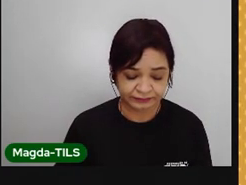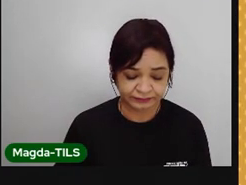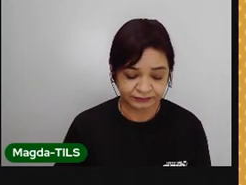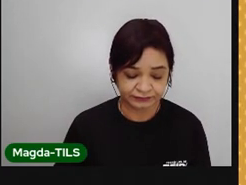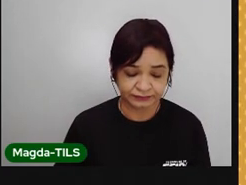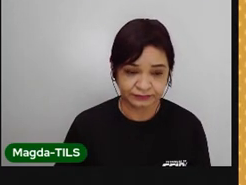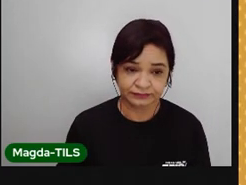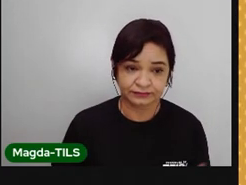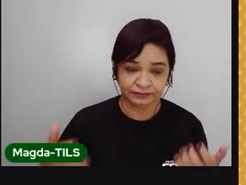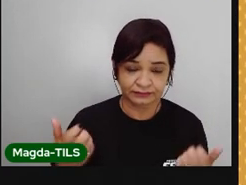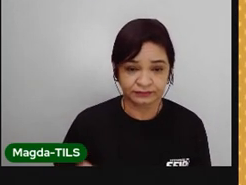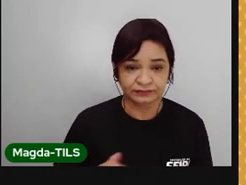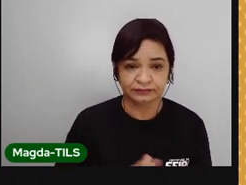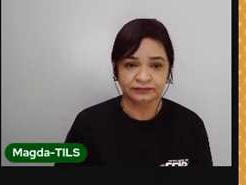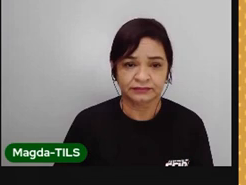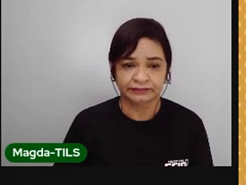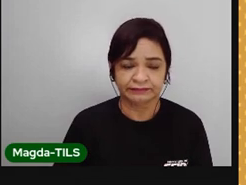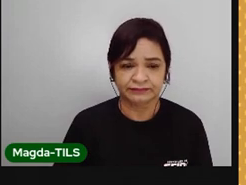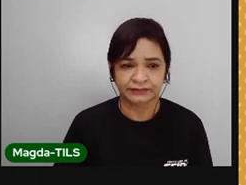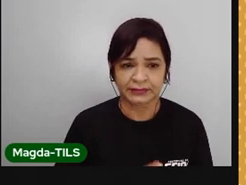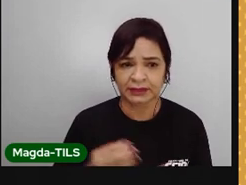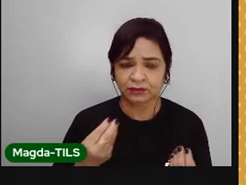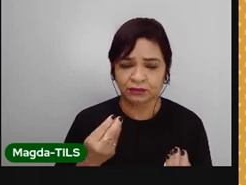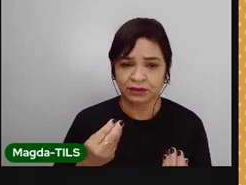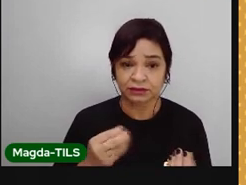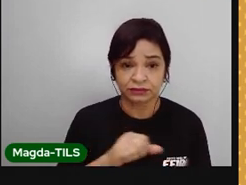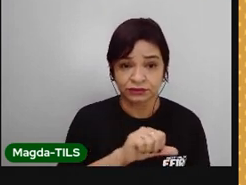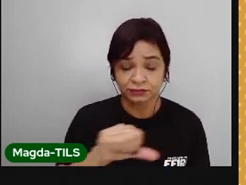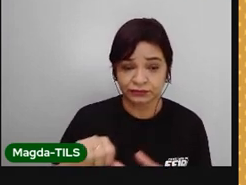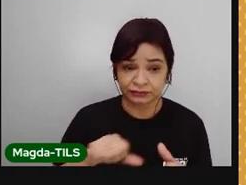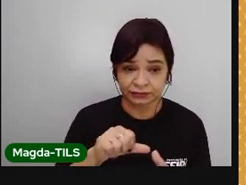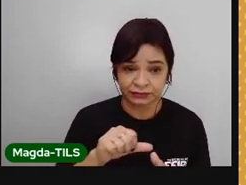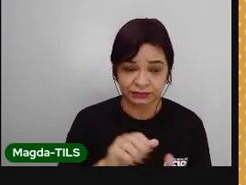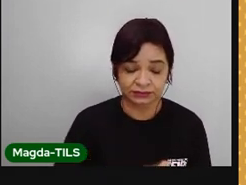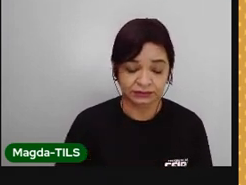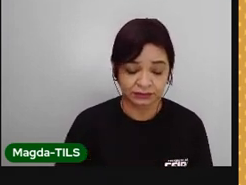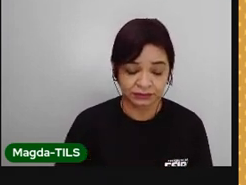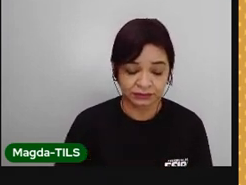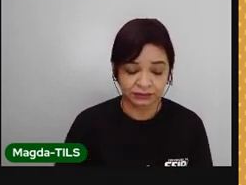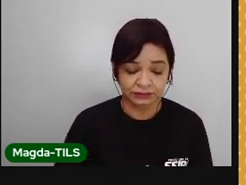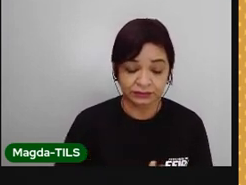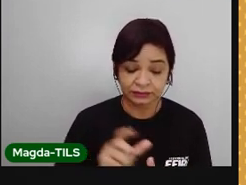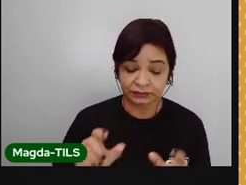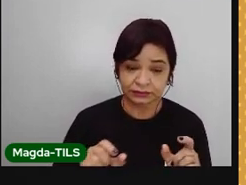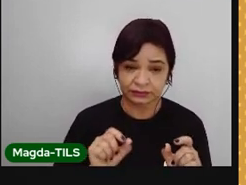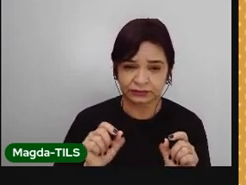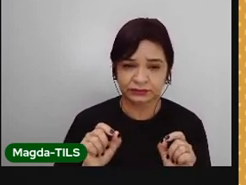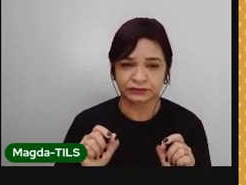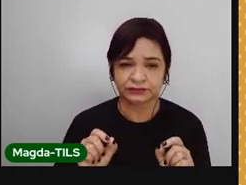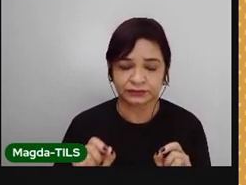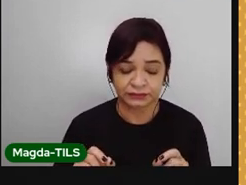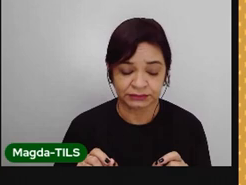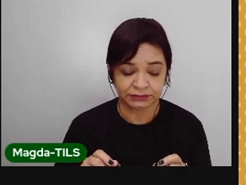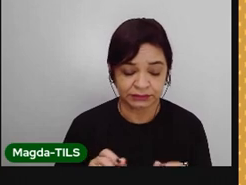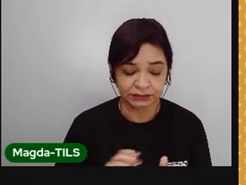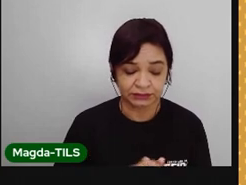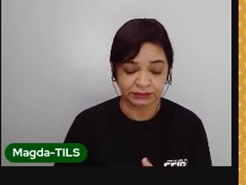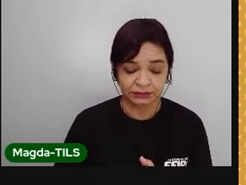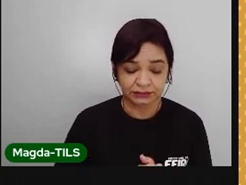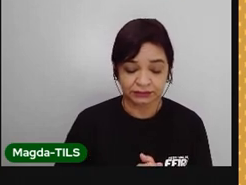Então, vamos lá falar sobre os movimentos que o nosso planeta realiza. Então, o nosso planeta, ele realiza dois